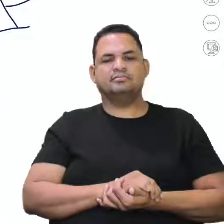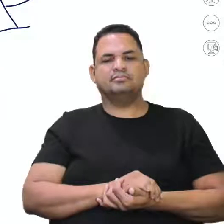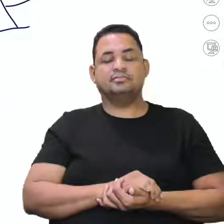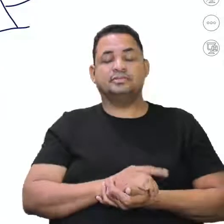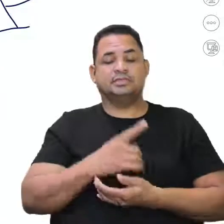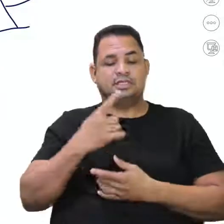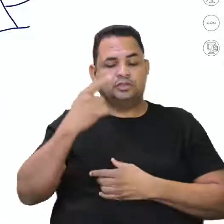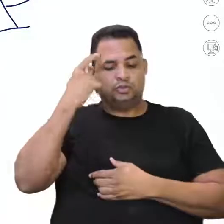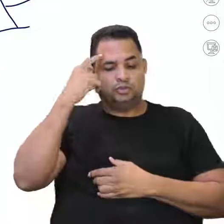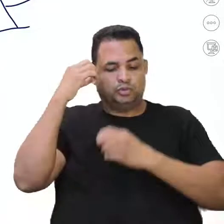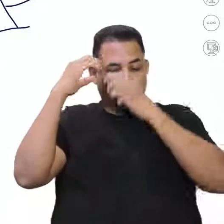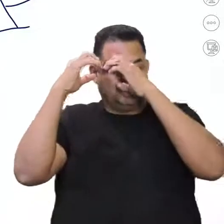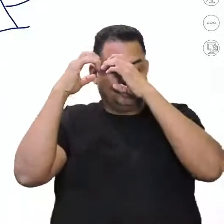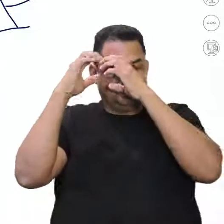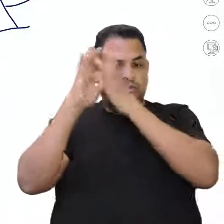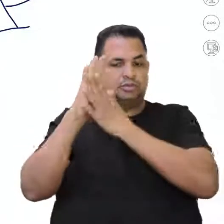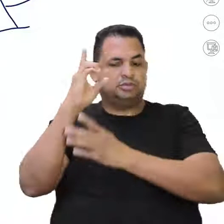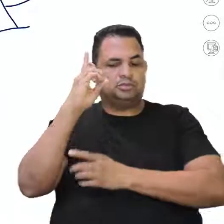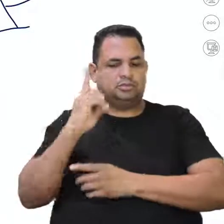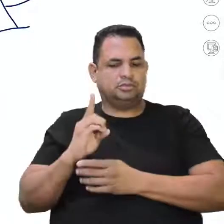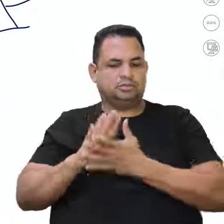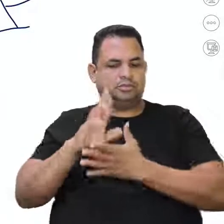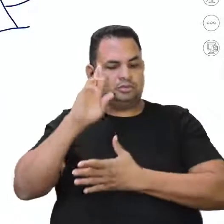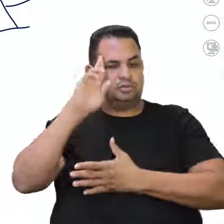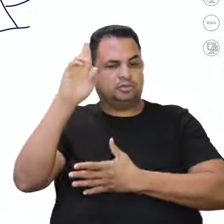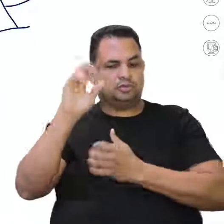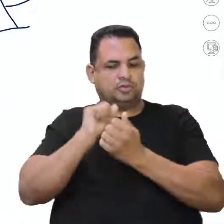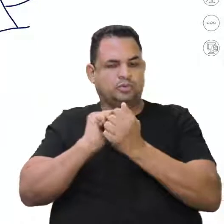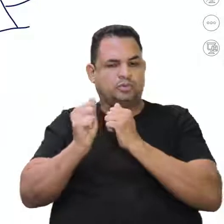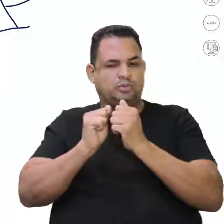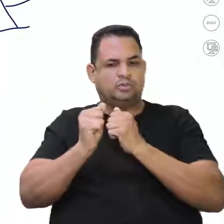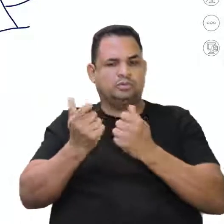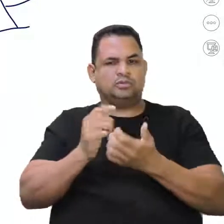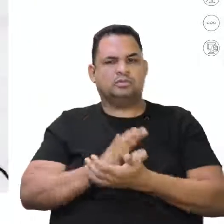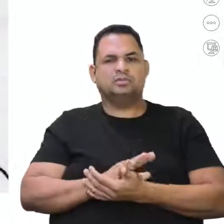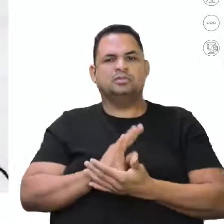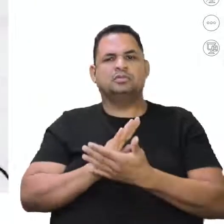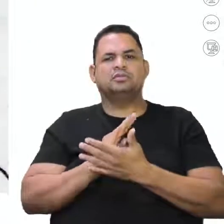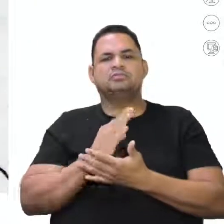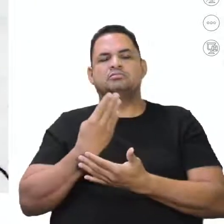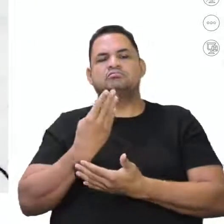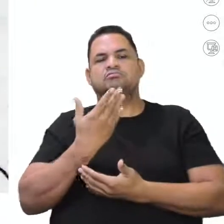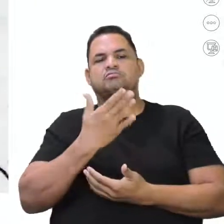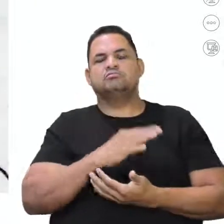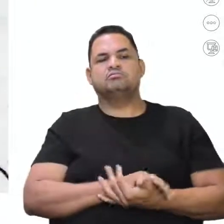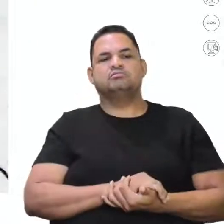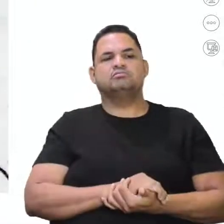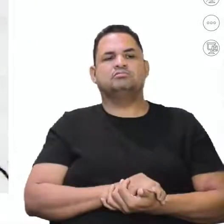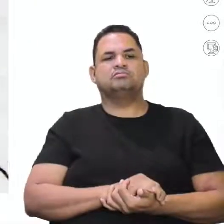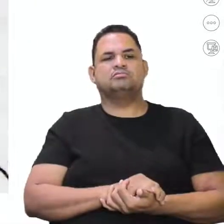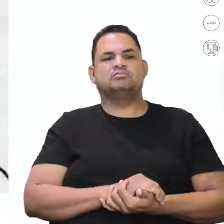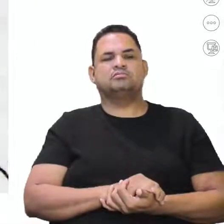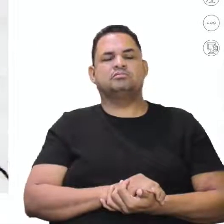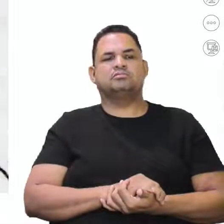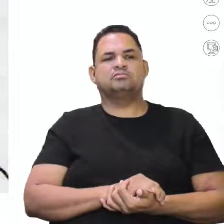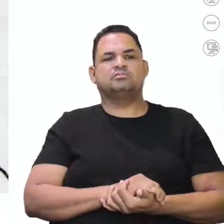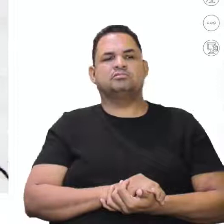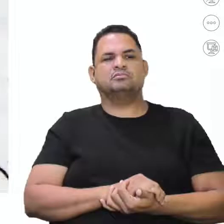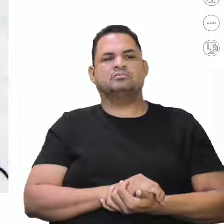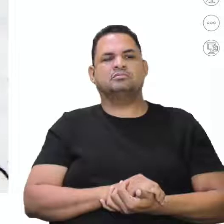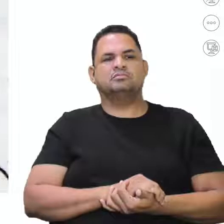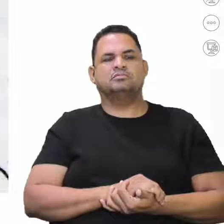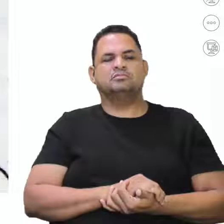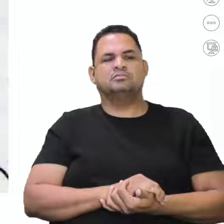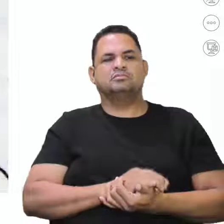o lado direito que comanda, não o lado esquerdo. Então essa aqui é falsa, certo? Science can totally explain